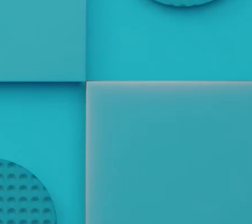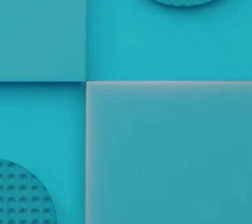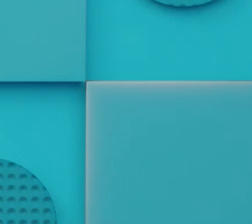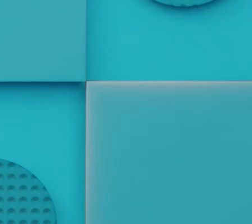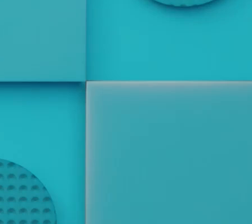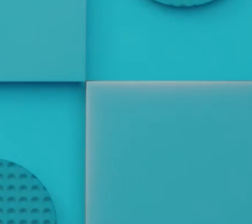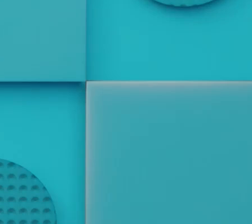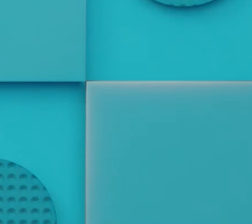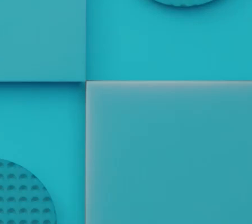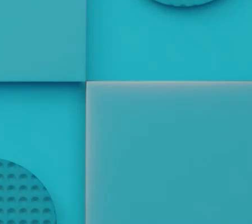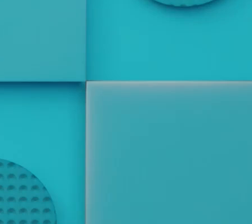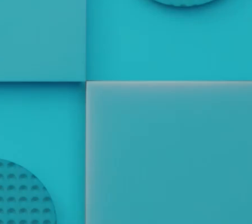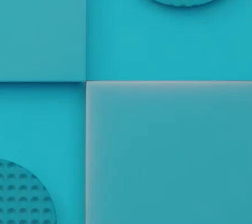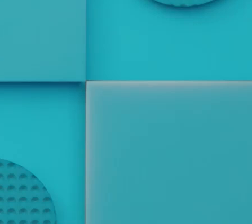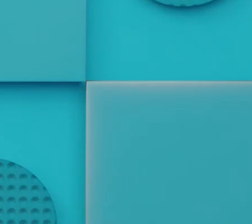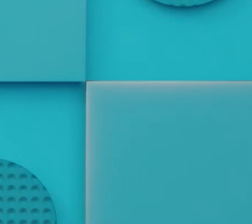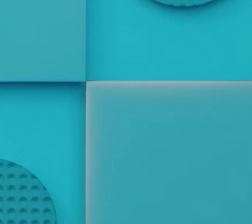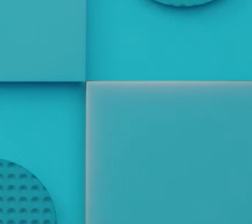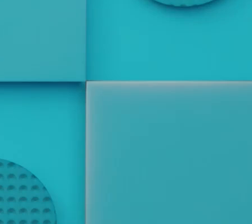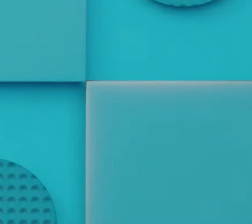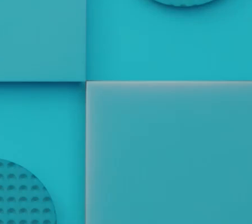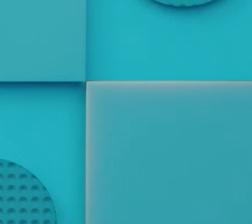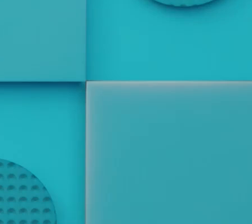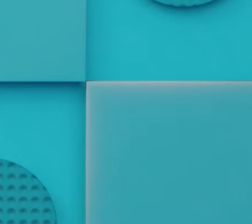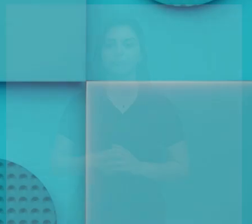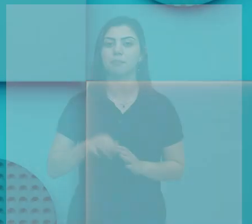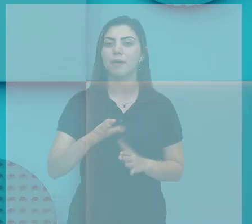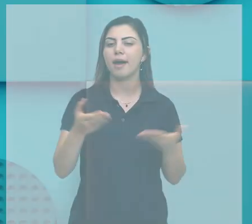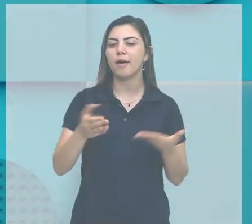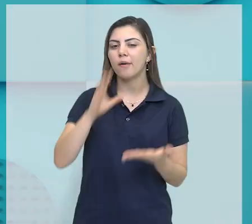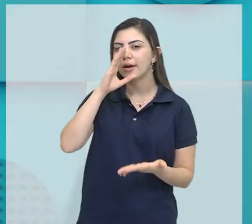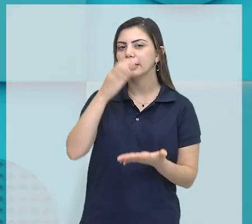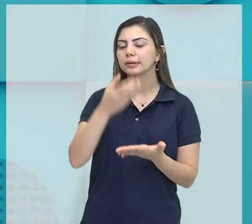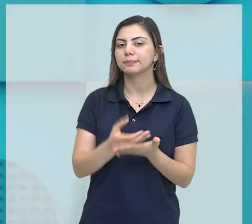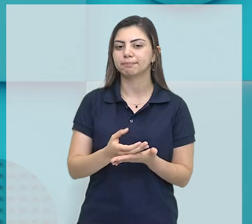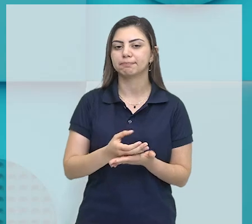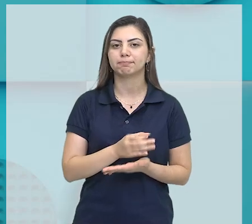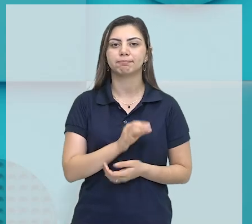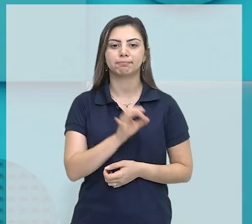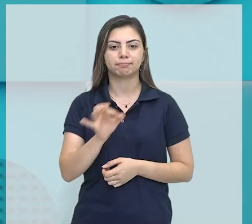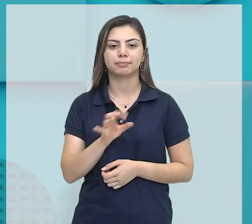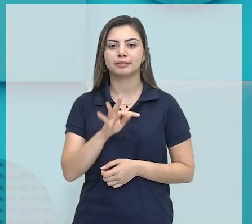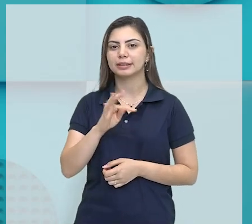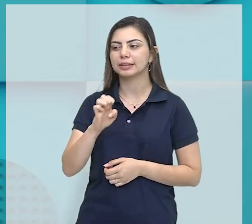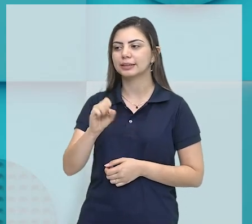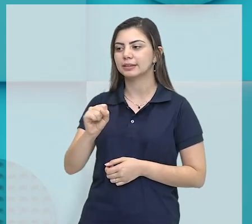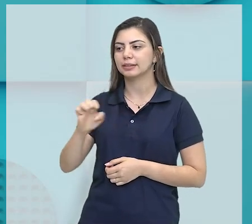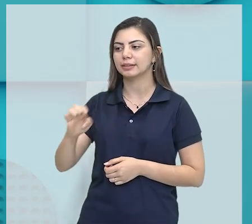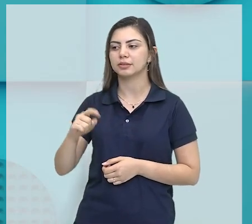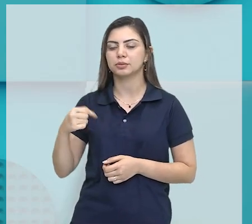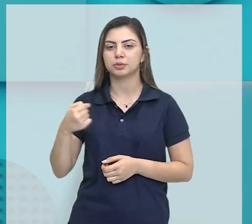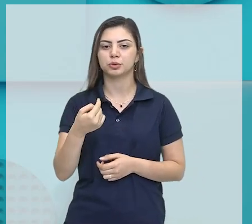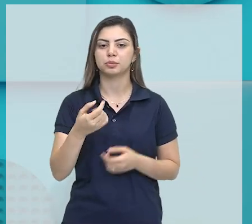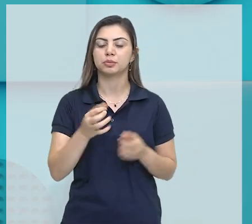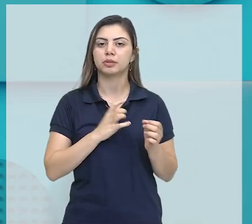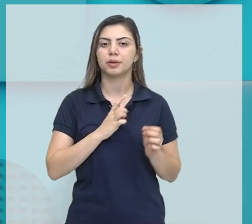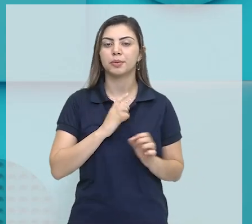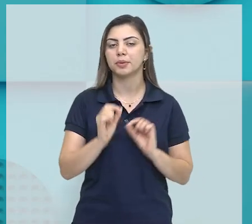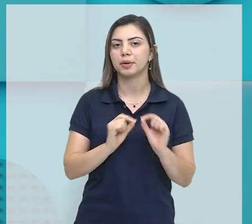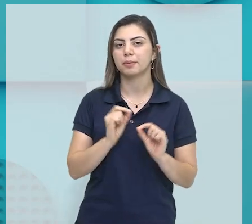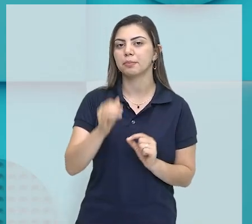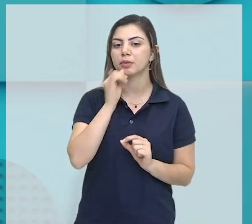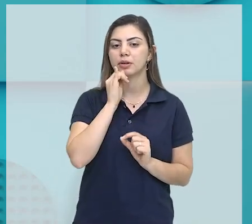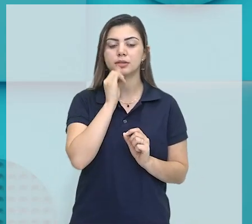nesse sentido aí. A tese, né, tese, quando se vai escrever